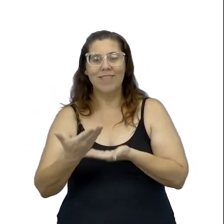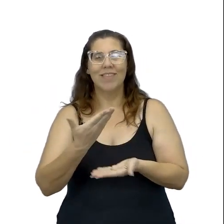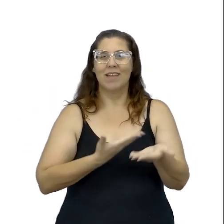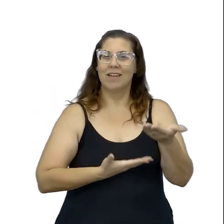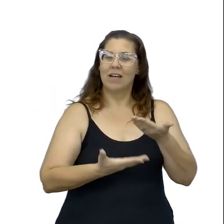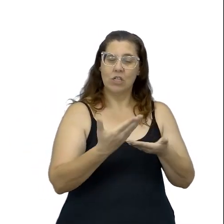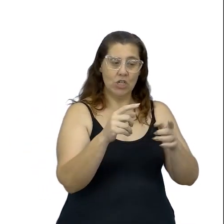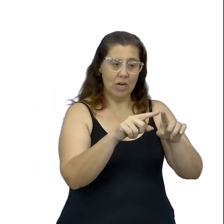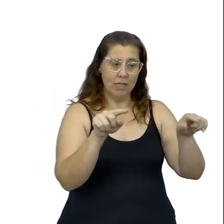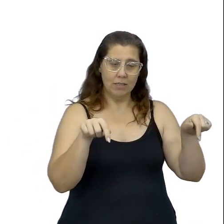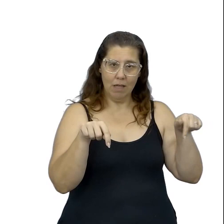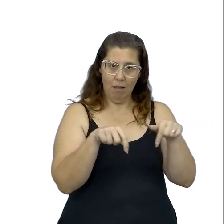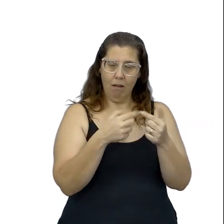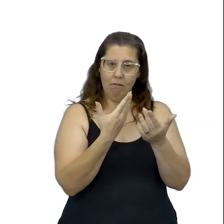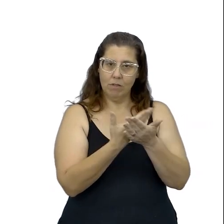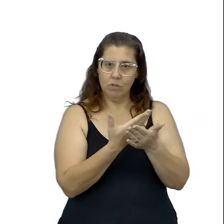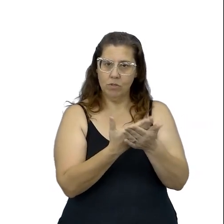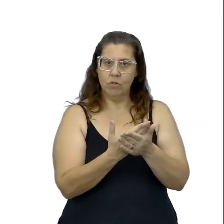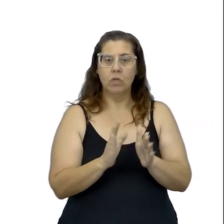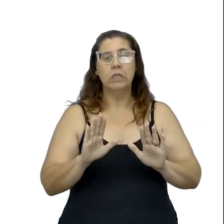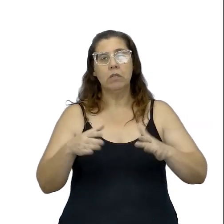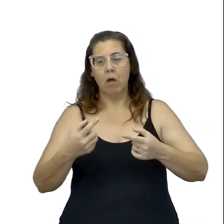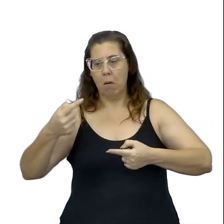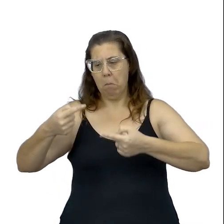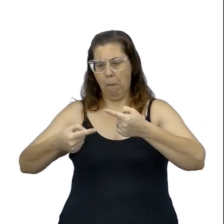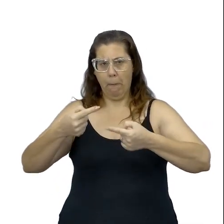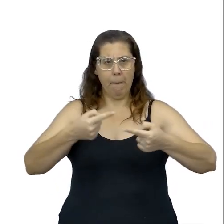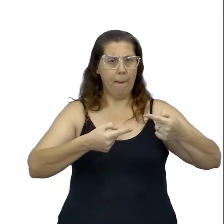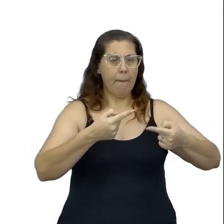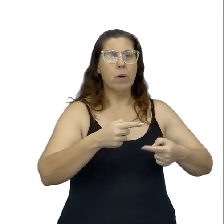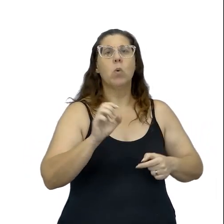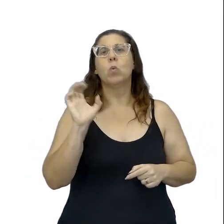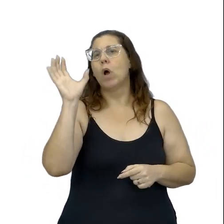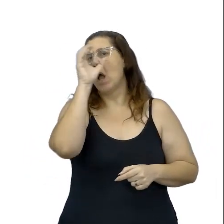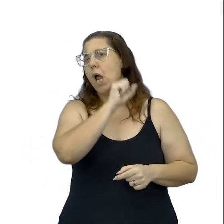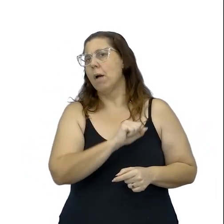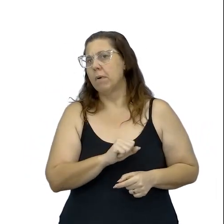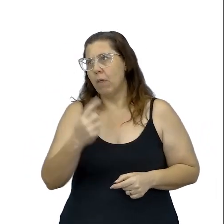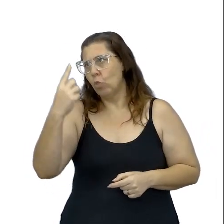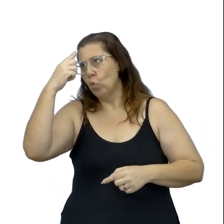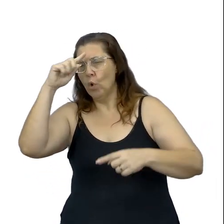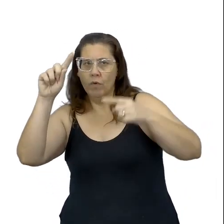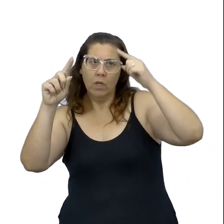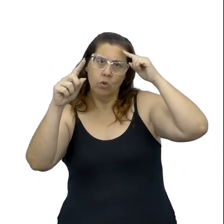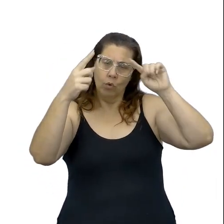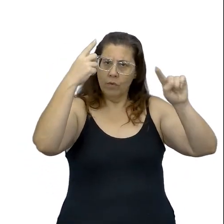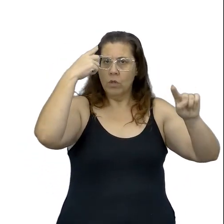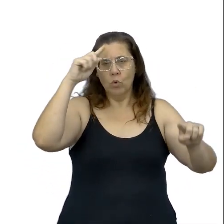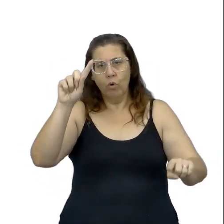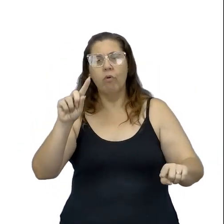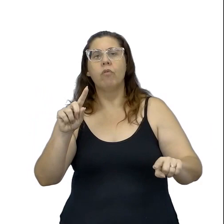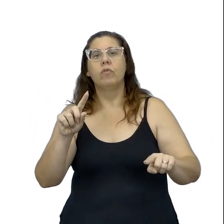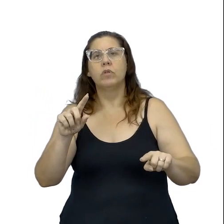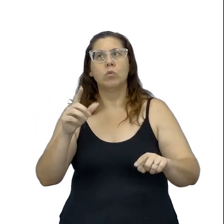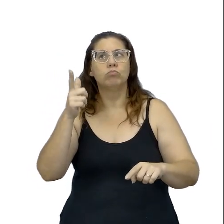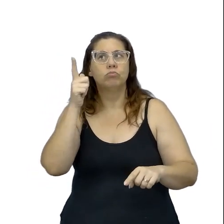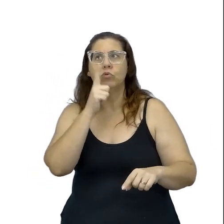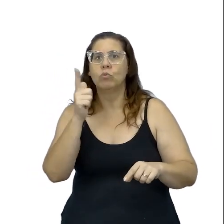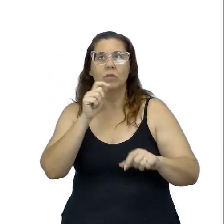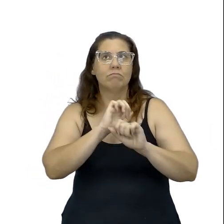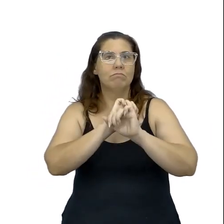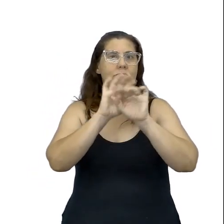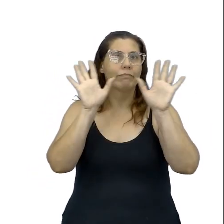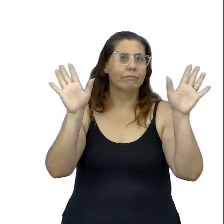posteriormente em sala de aula. Então, eles discutem, né, o que aprenderam ou as dúvidas que eles não conseguiram esclarecer.